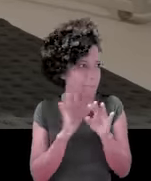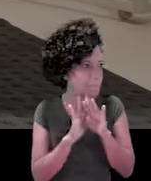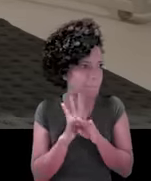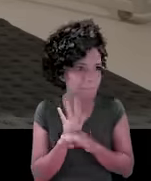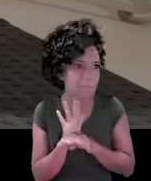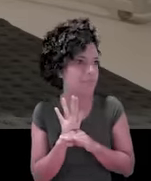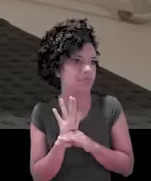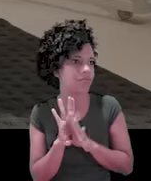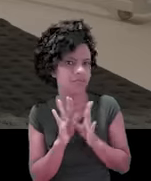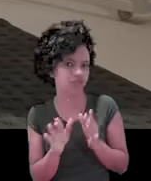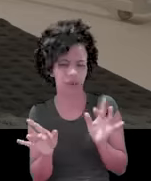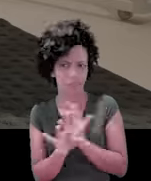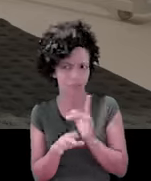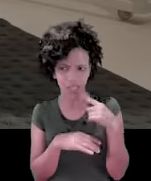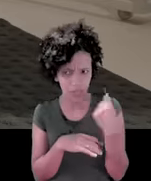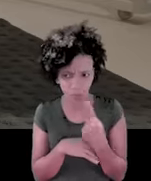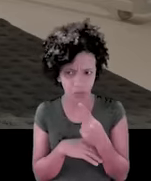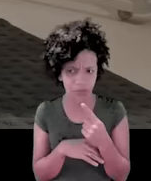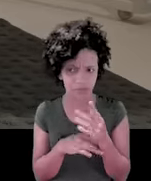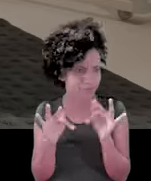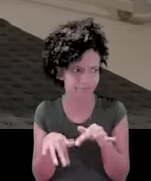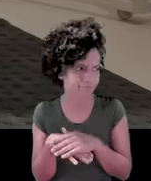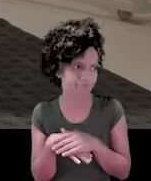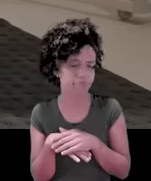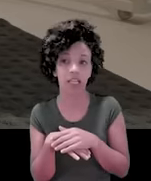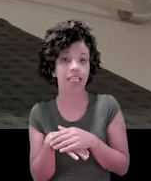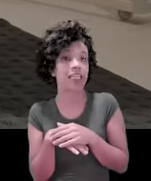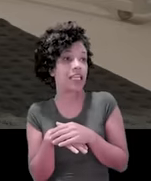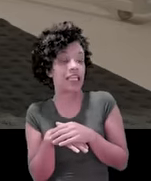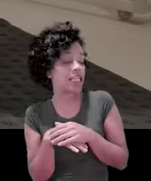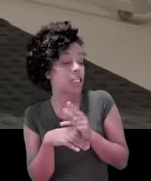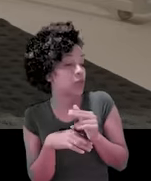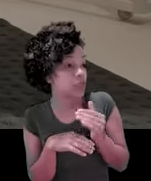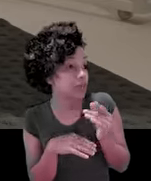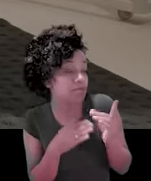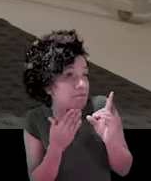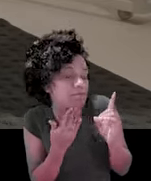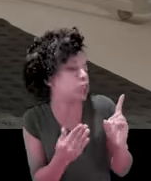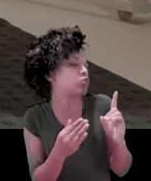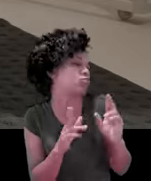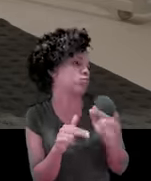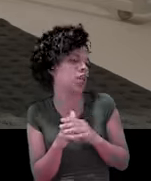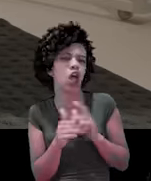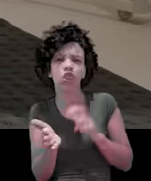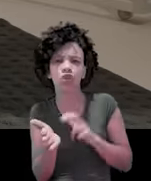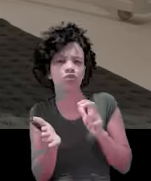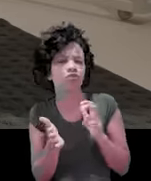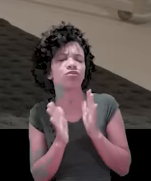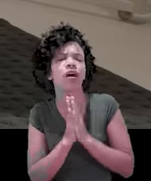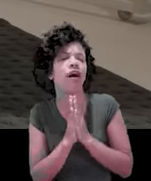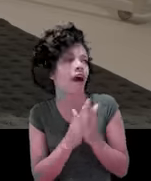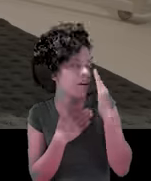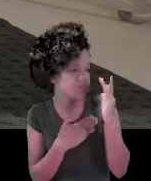para já Deus estão dando uma de doido mas não das coisas mais pedir para Deus eu pedi para levar minha vida e todo dia de